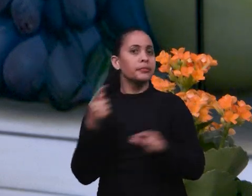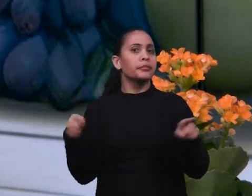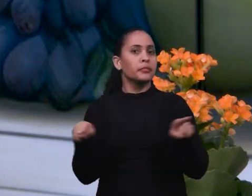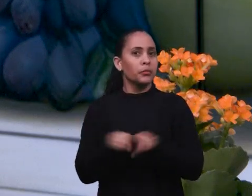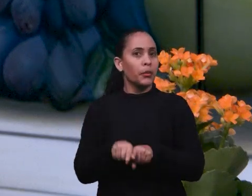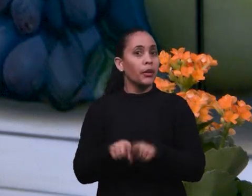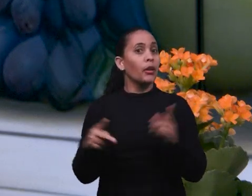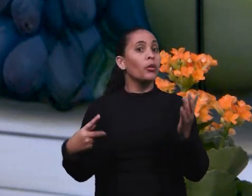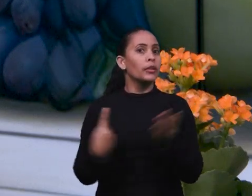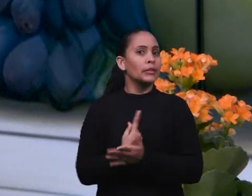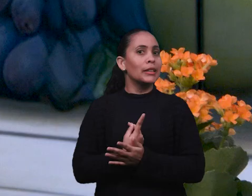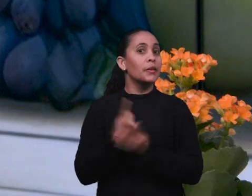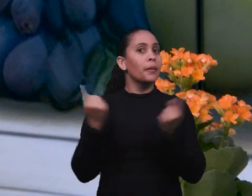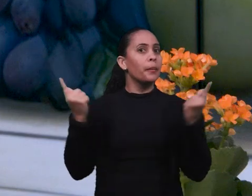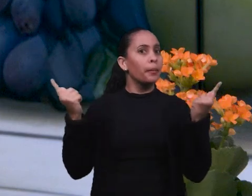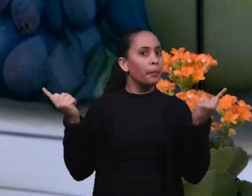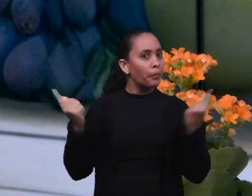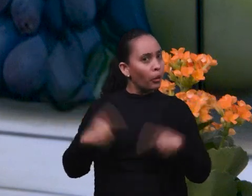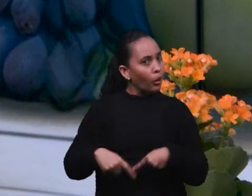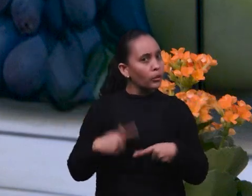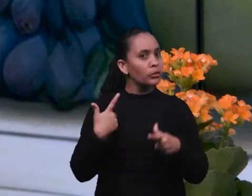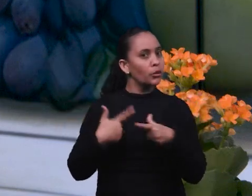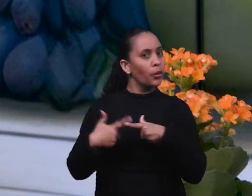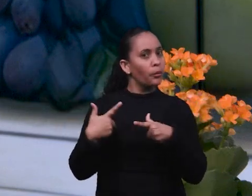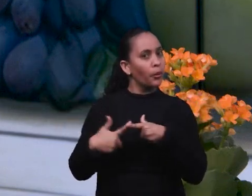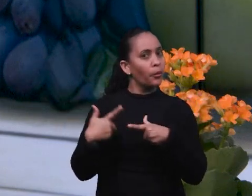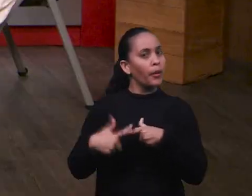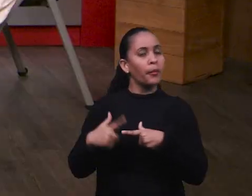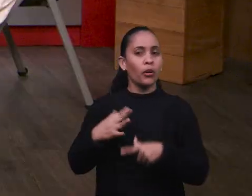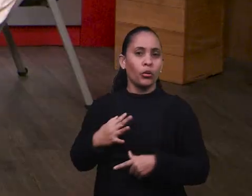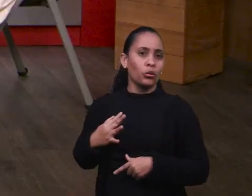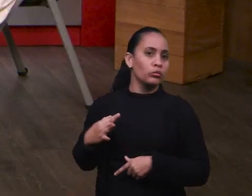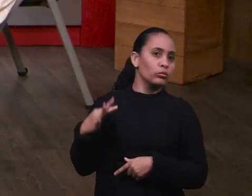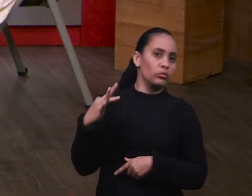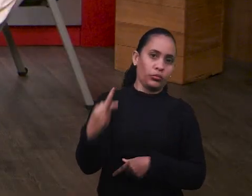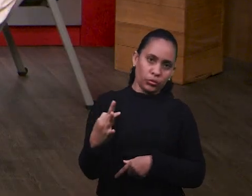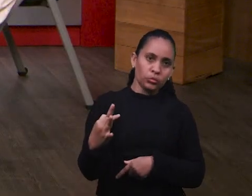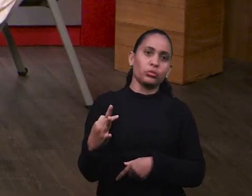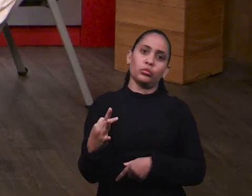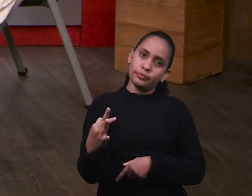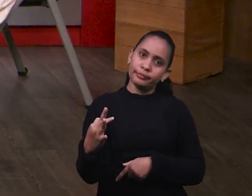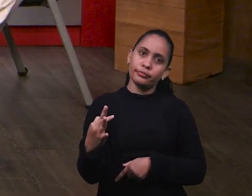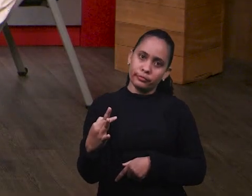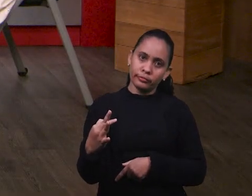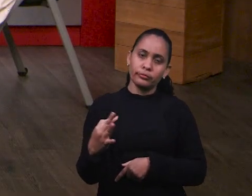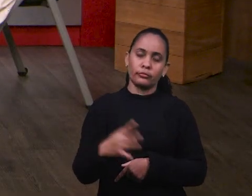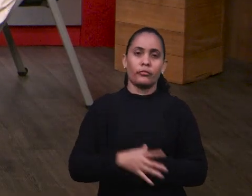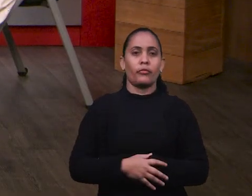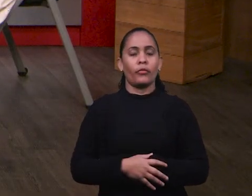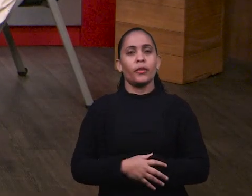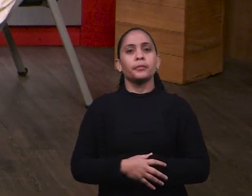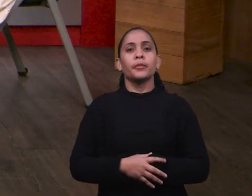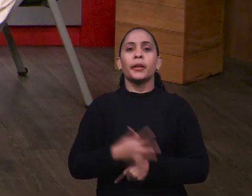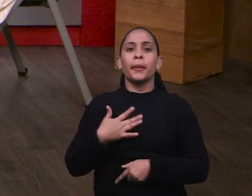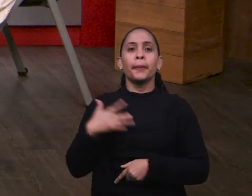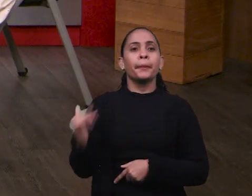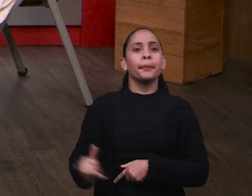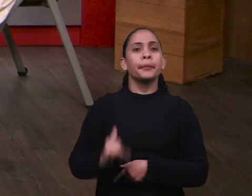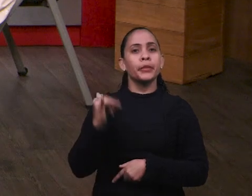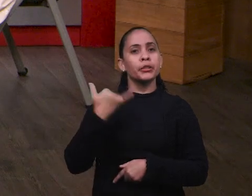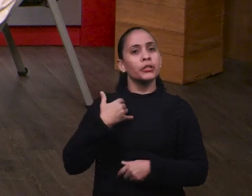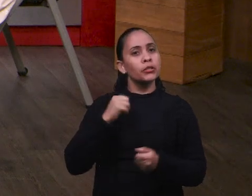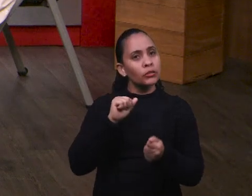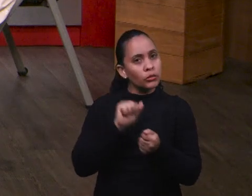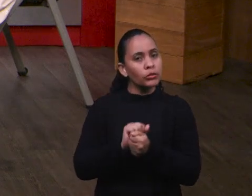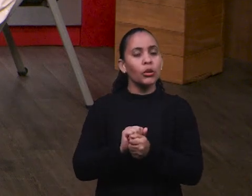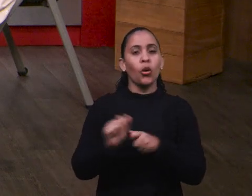uma situação que pode prejudicar né, o processo. Então, por isso que é importante sempre